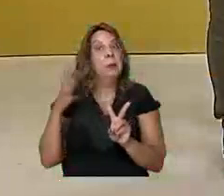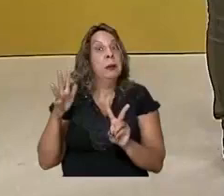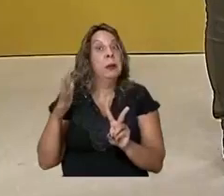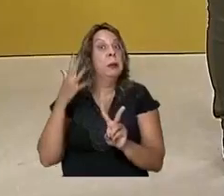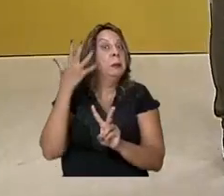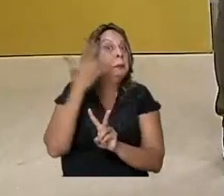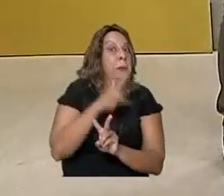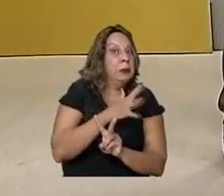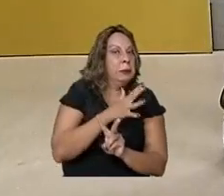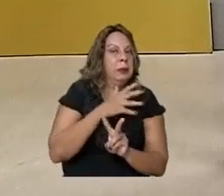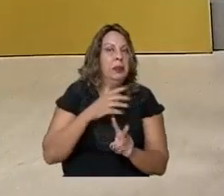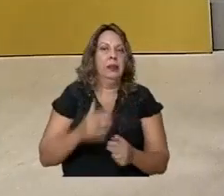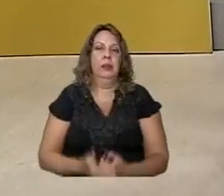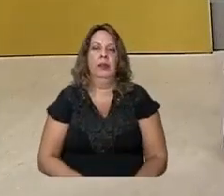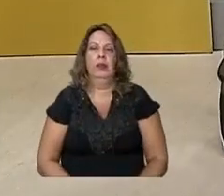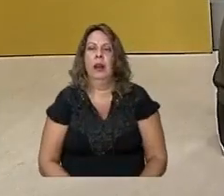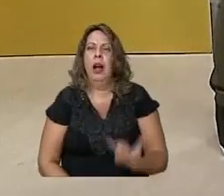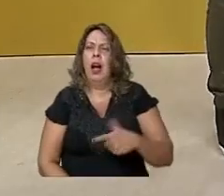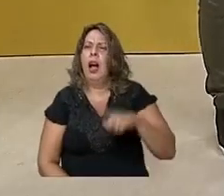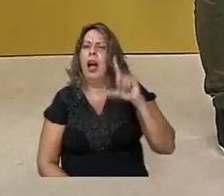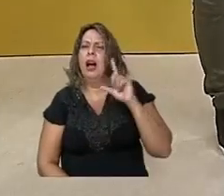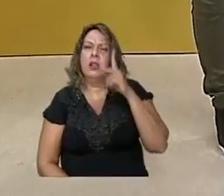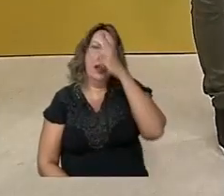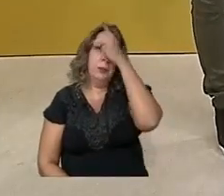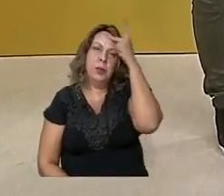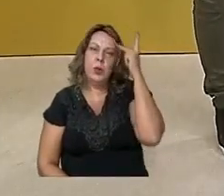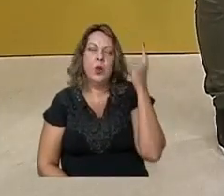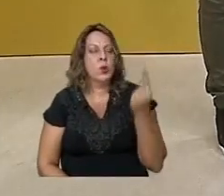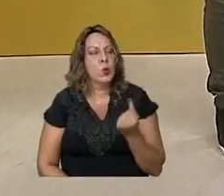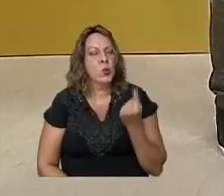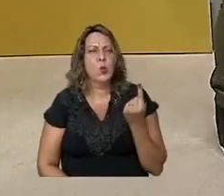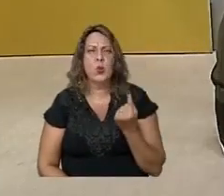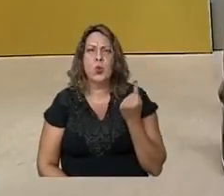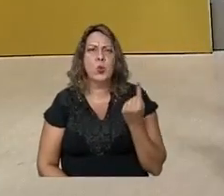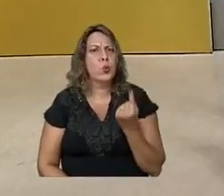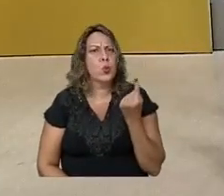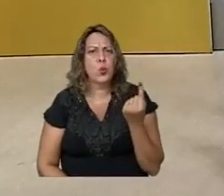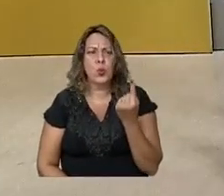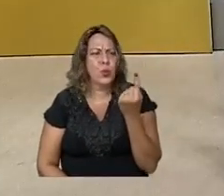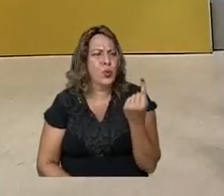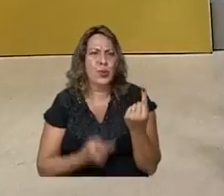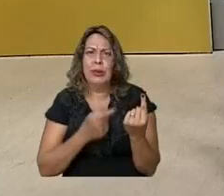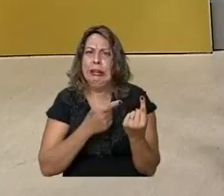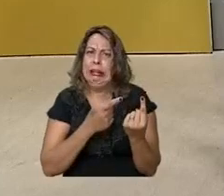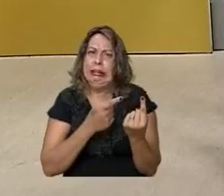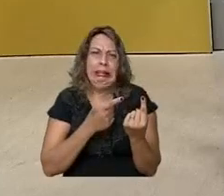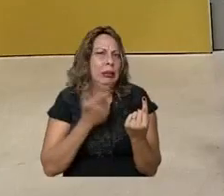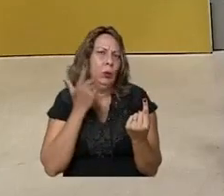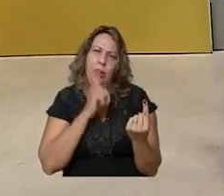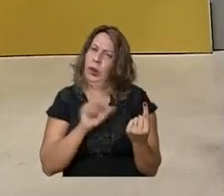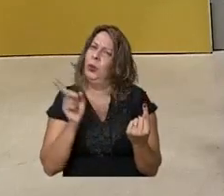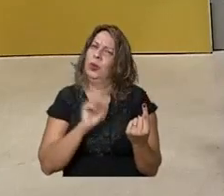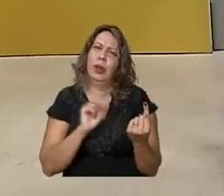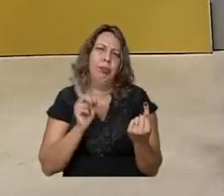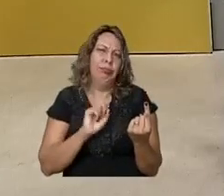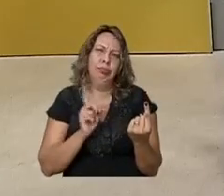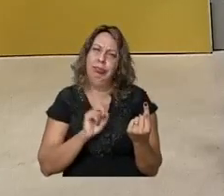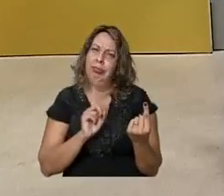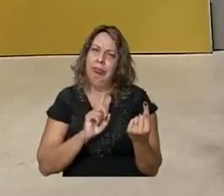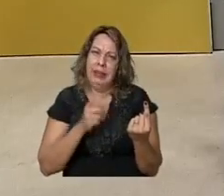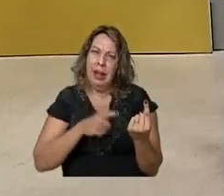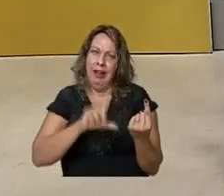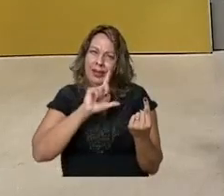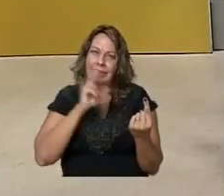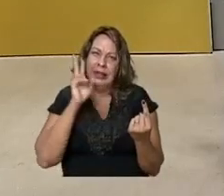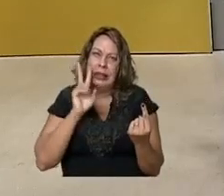Eu quero saber, aquele título que tava... Sério que não? Não tá aqui. Aquele que ficou em primeiro esperando